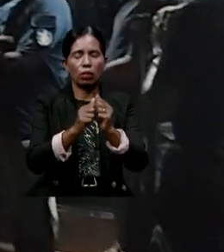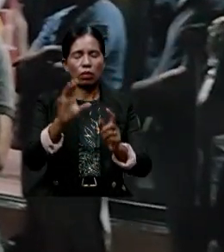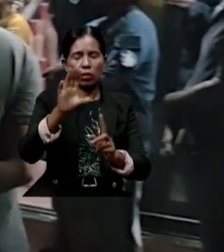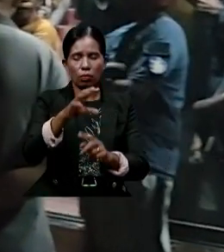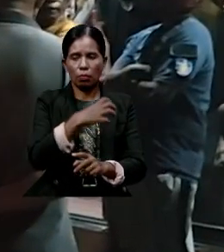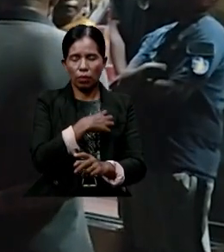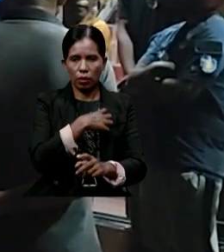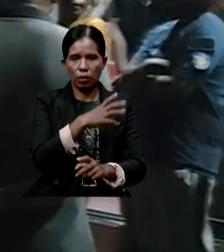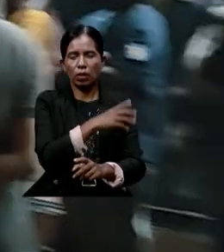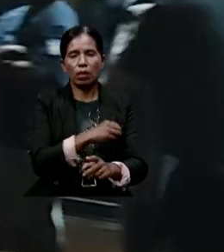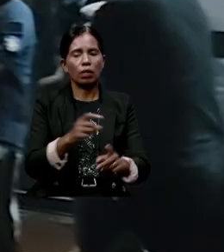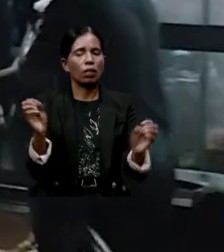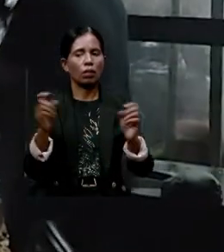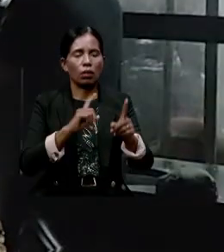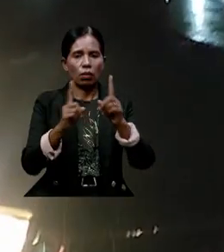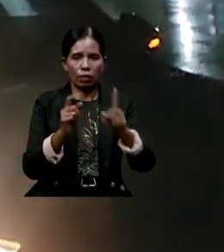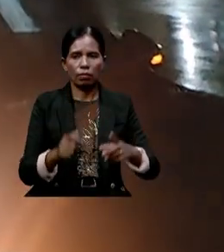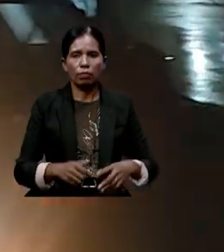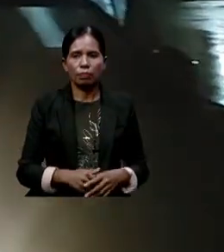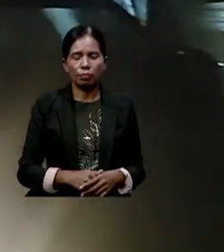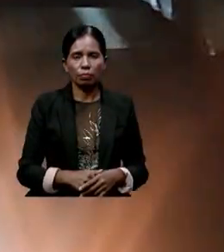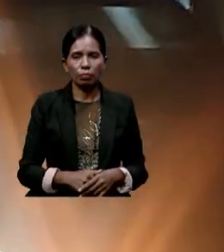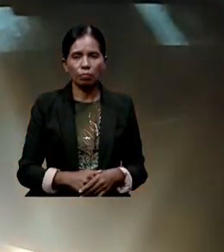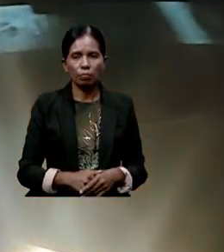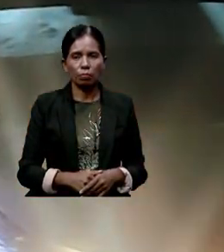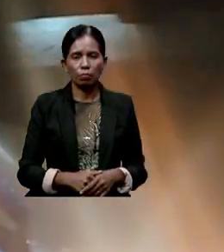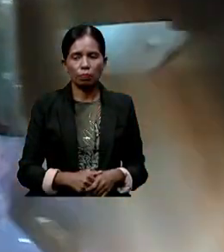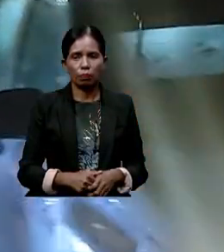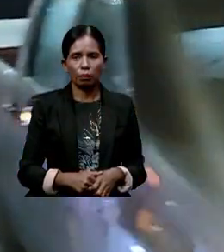esquadra Dom Alessio. Me belacou e foi comentário. João Carlos Nélio Silva, Ziemen.